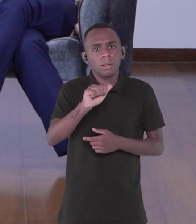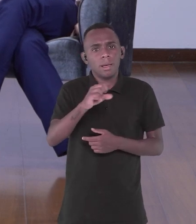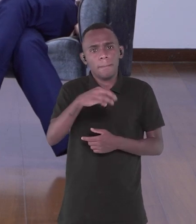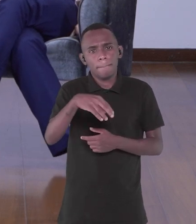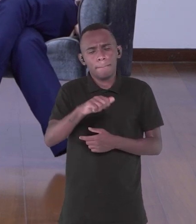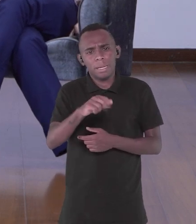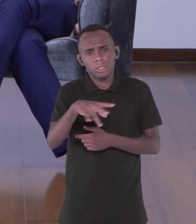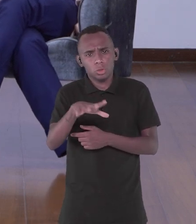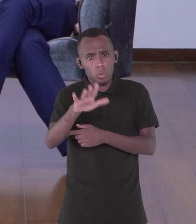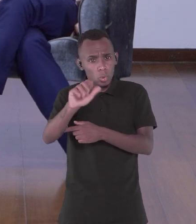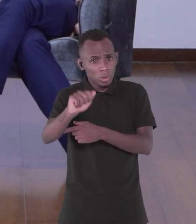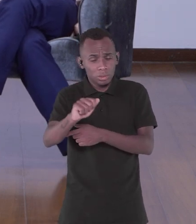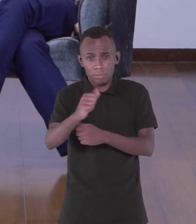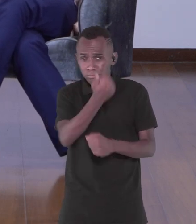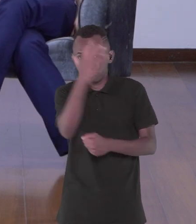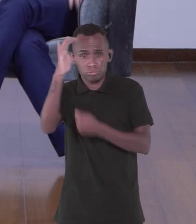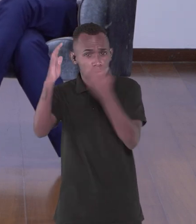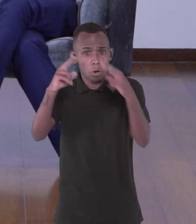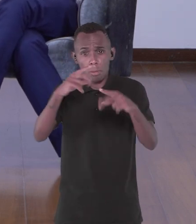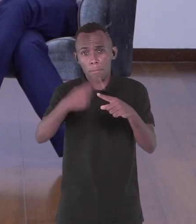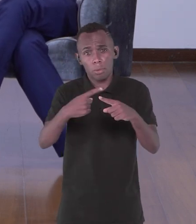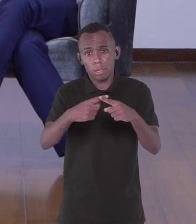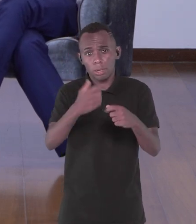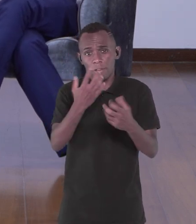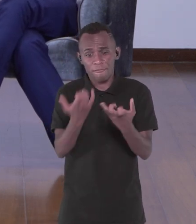úmida, né? A gente ouviu isso.